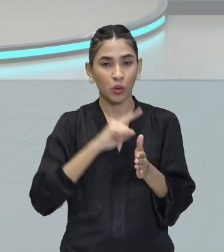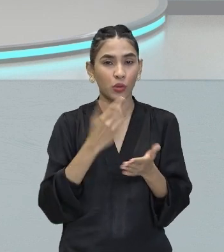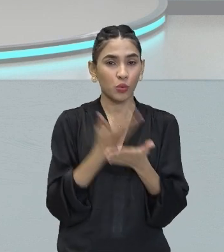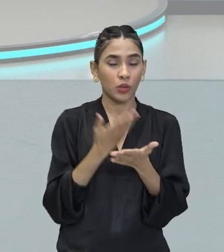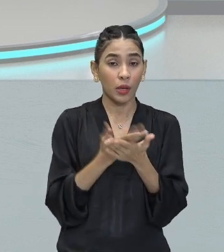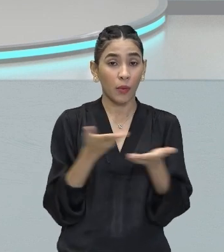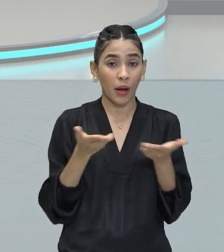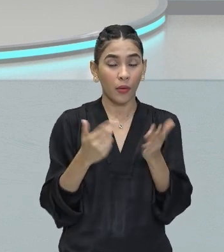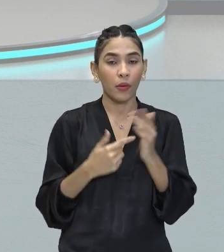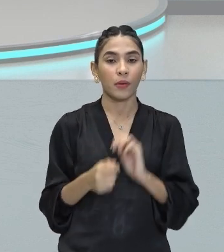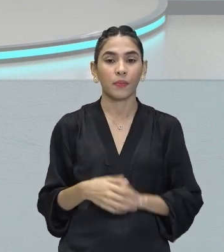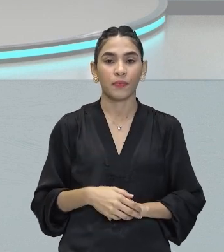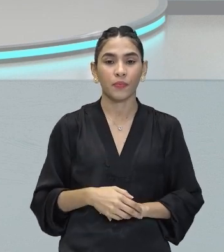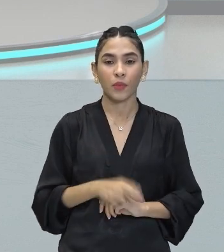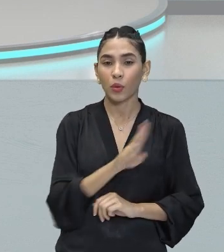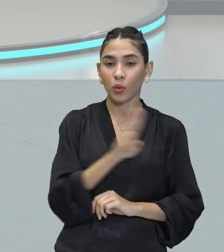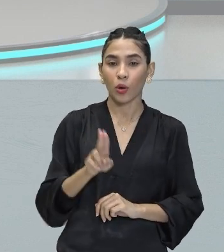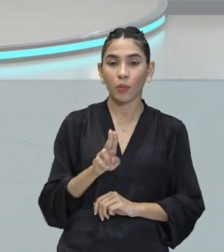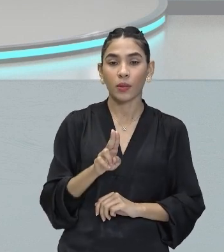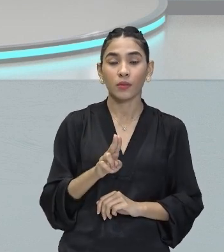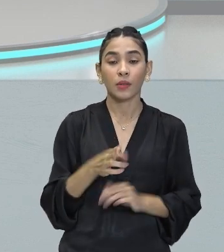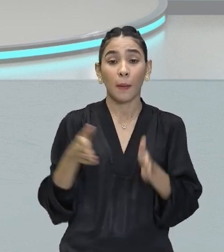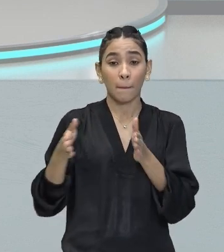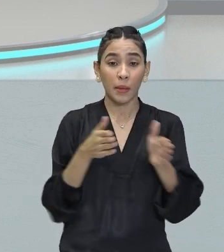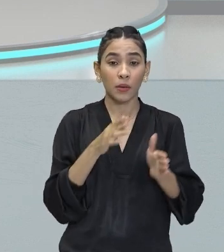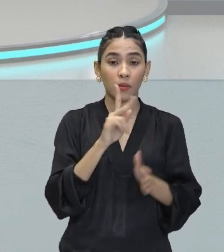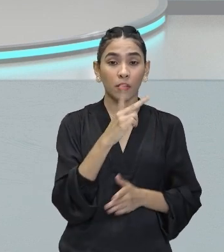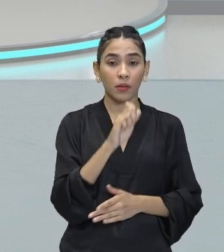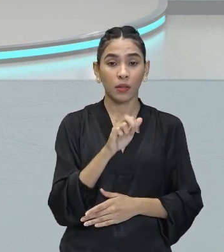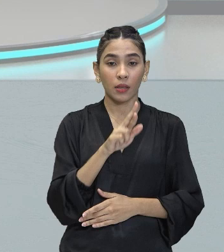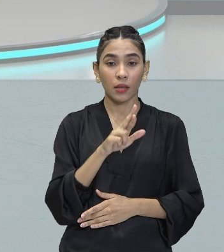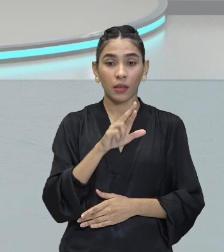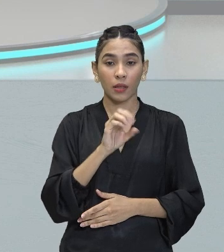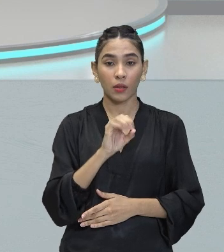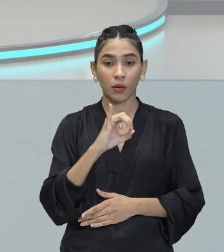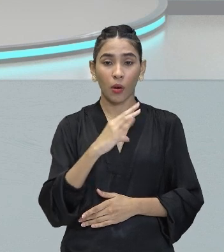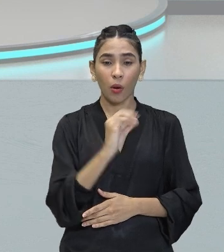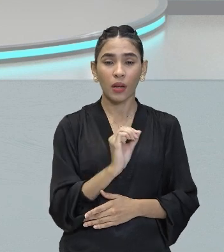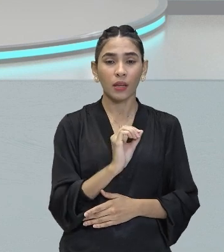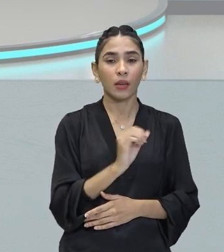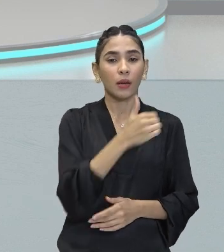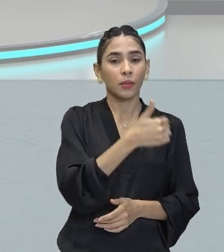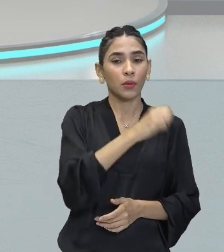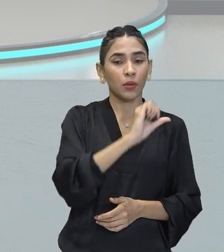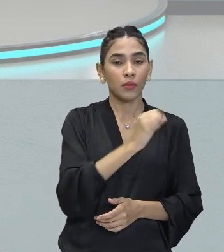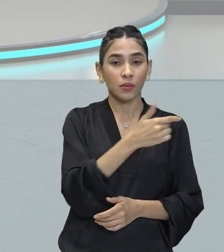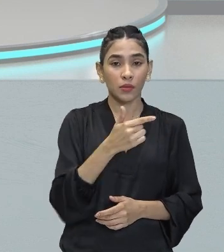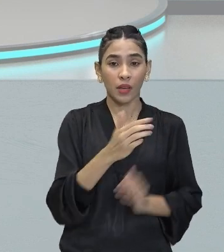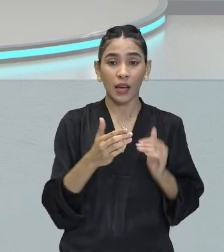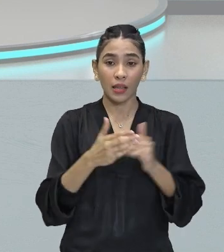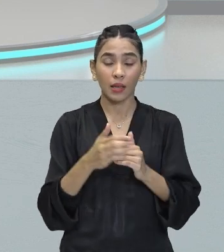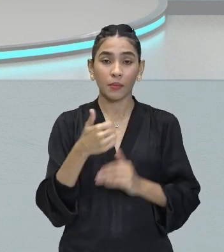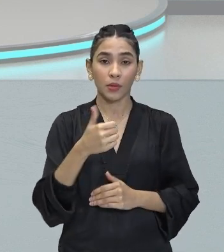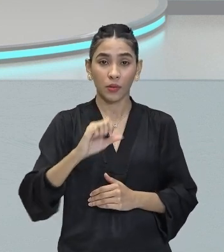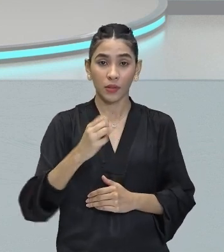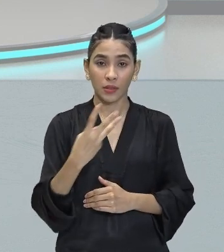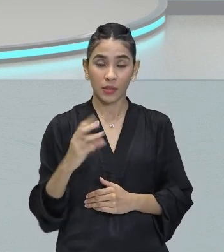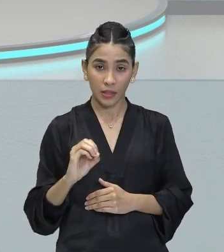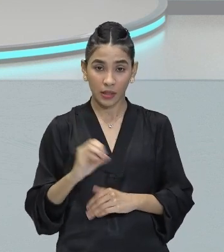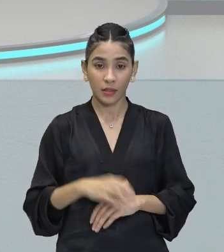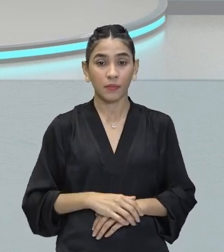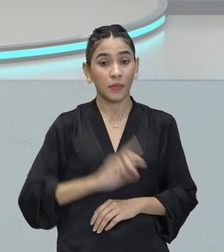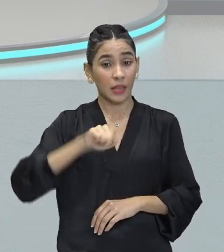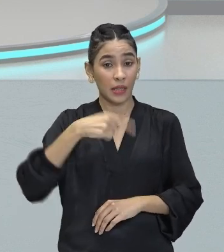vocês agora, é chamada de fase heróica e dura aí de 1922 a 1930.